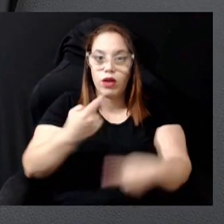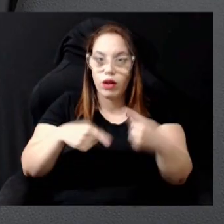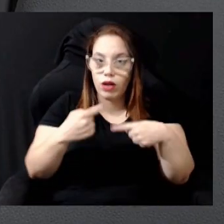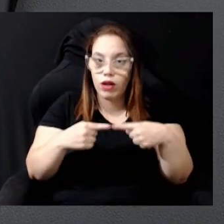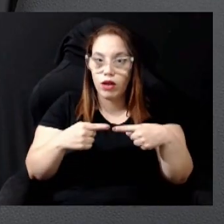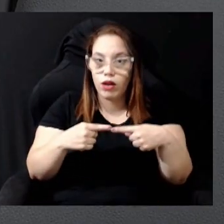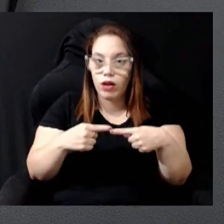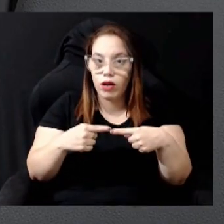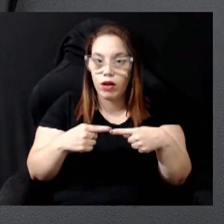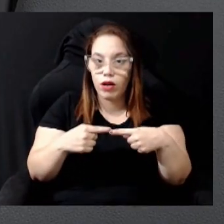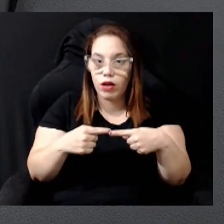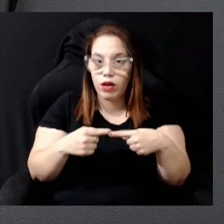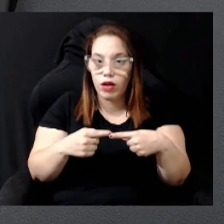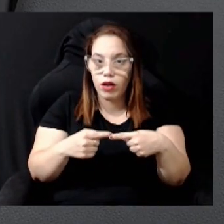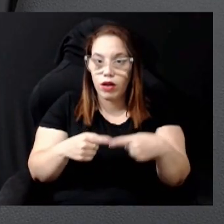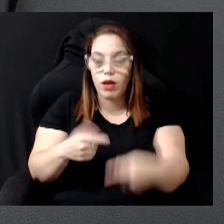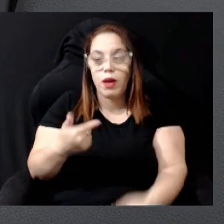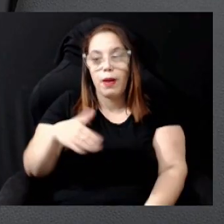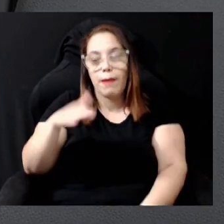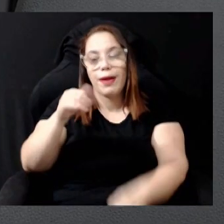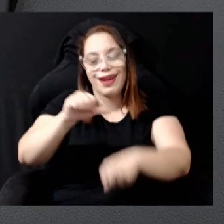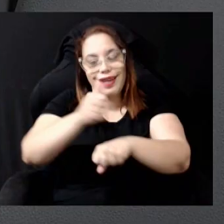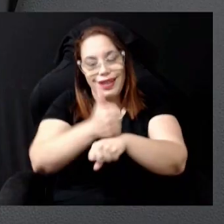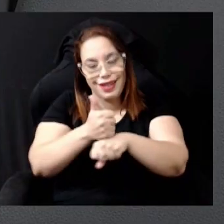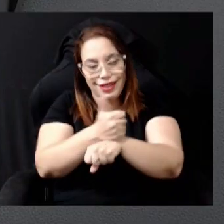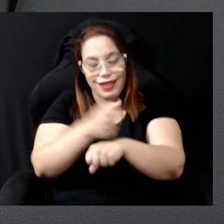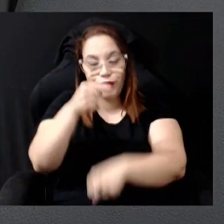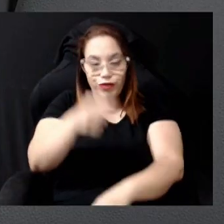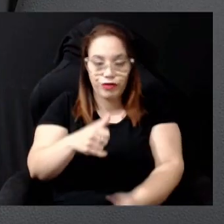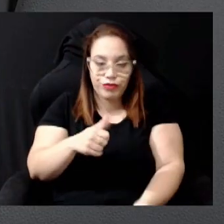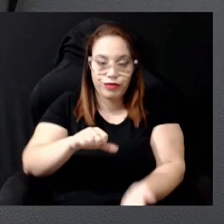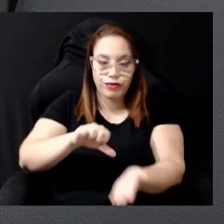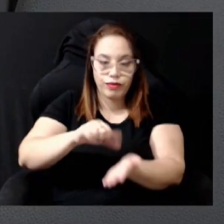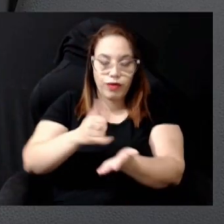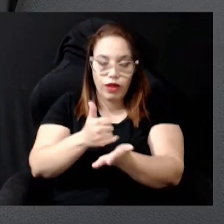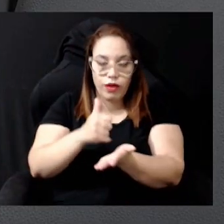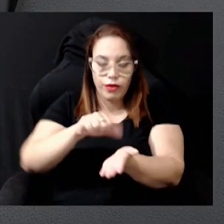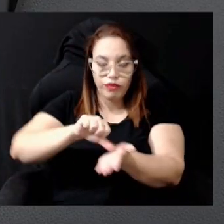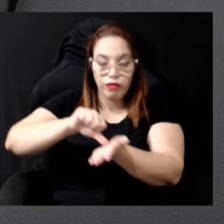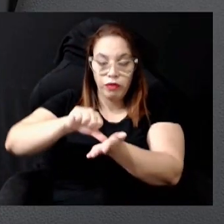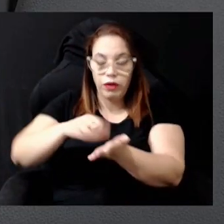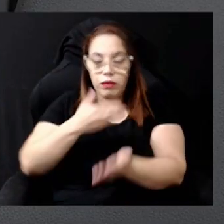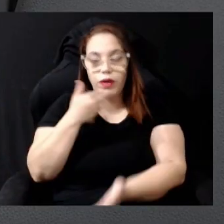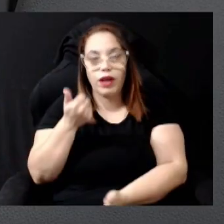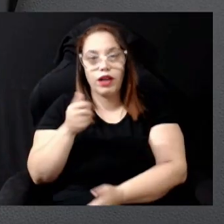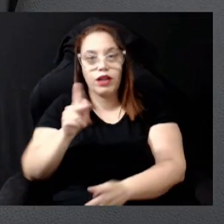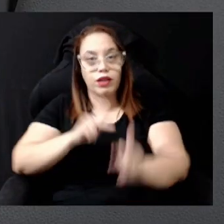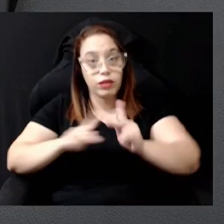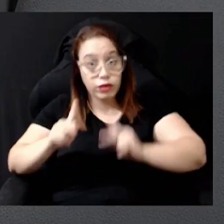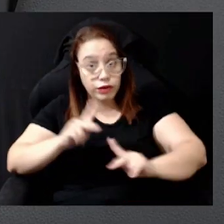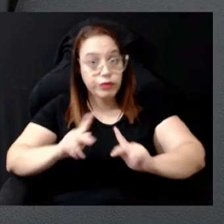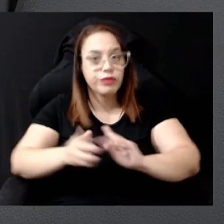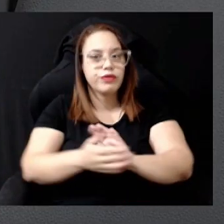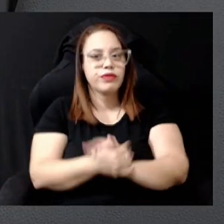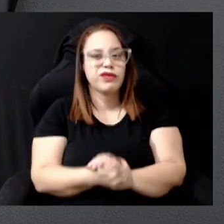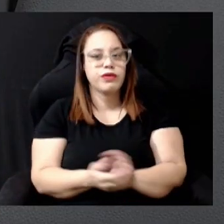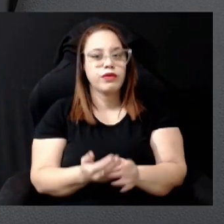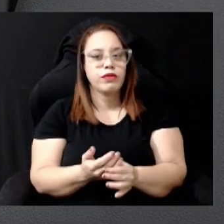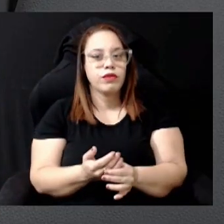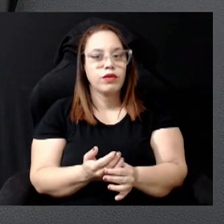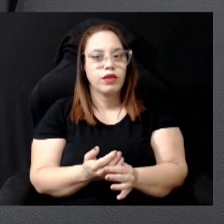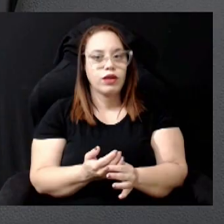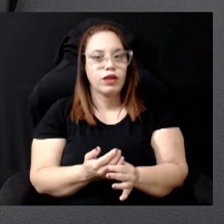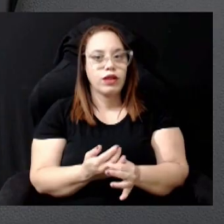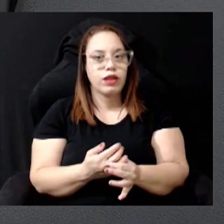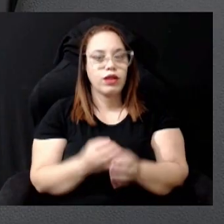mais profissionais e possa a unidade atender melhor a população. Que é uma unidade grande, muito bem construído, ficou muito bacana